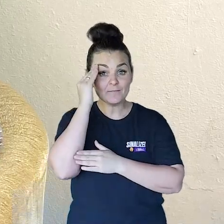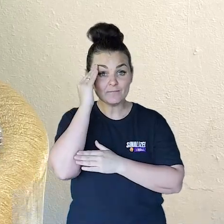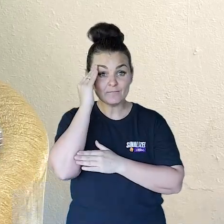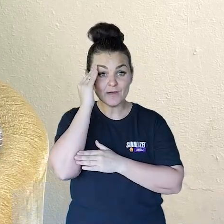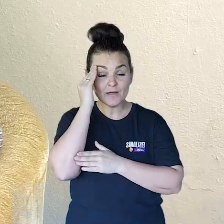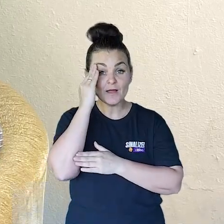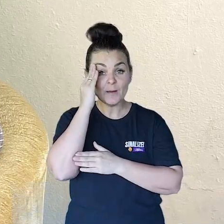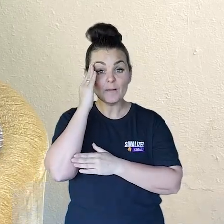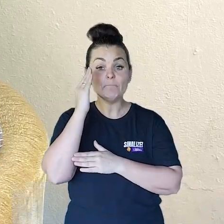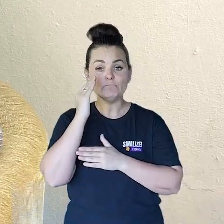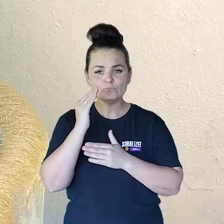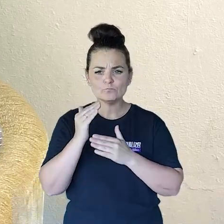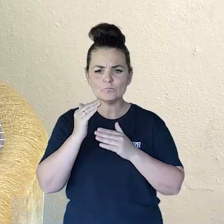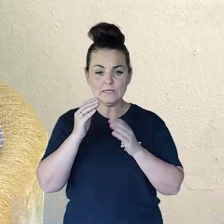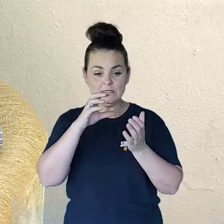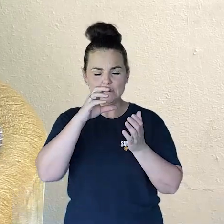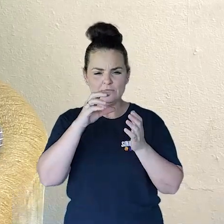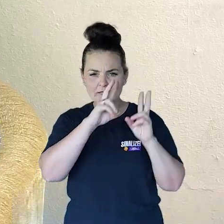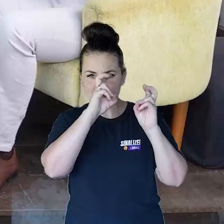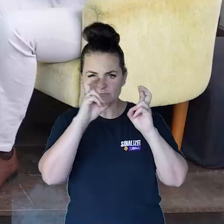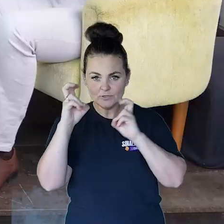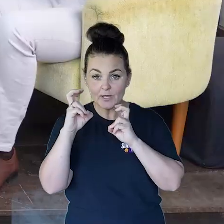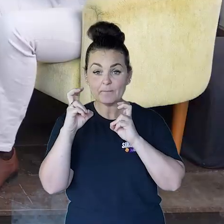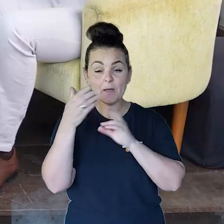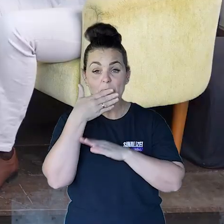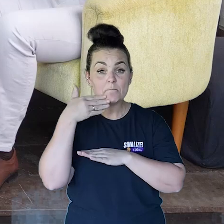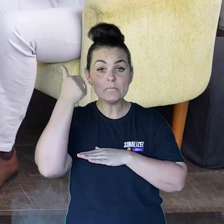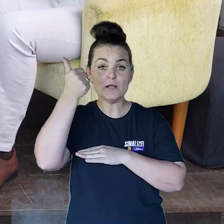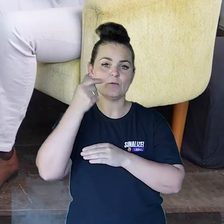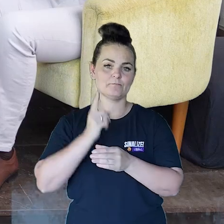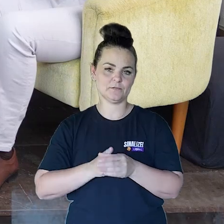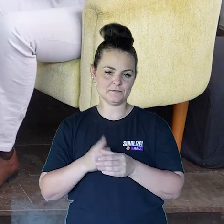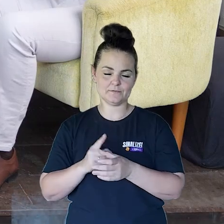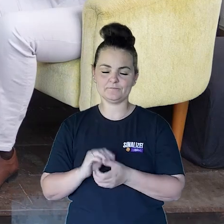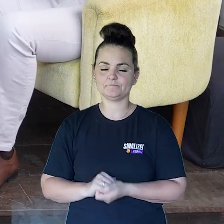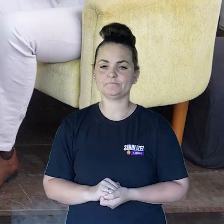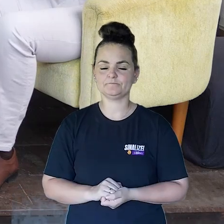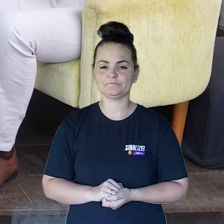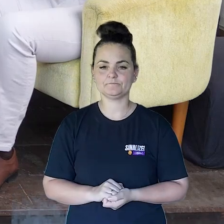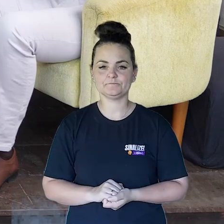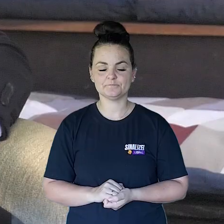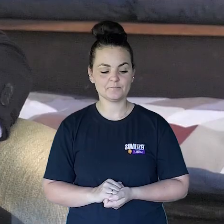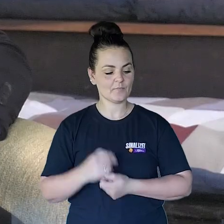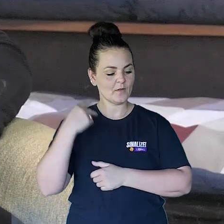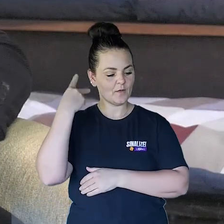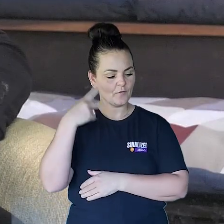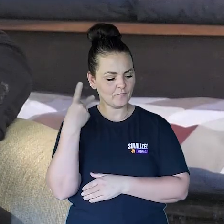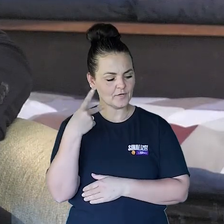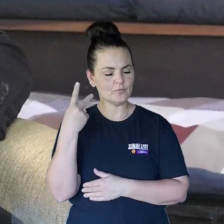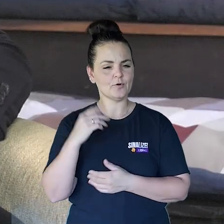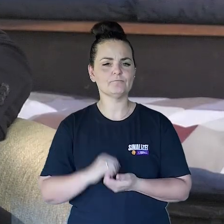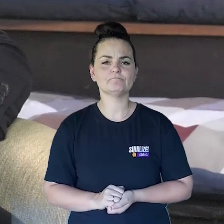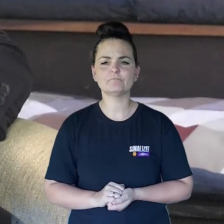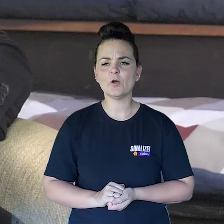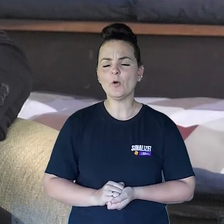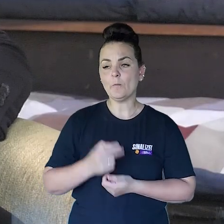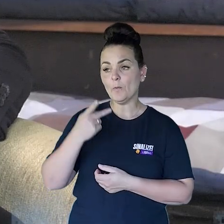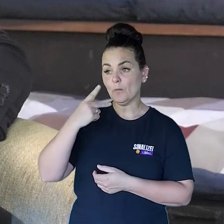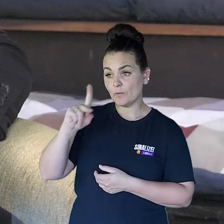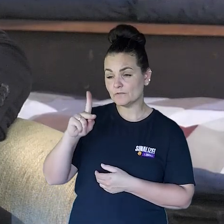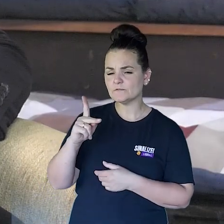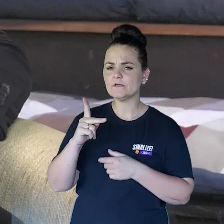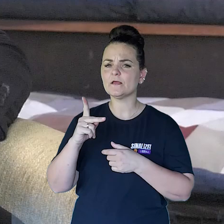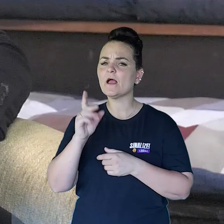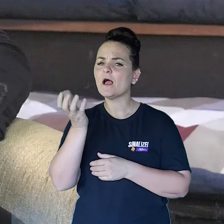deles que nós podemos ter uma cidade para todos e cada vez melhor. Vereador, como você pretende